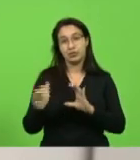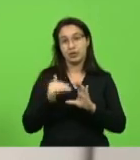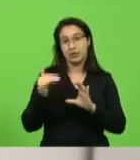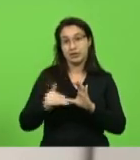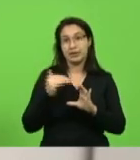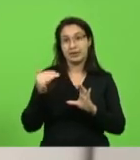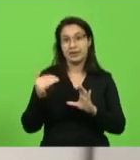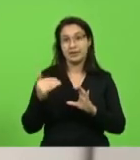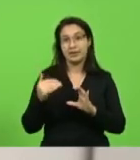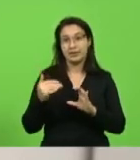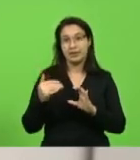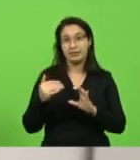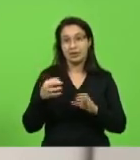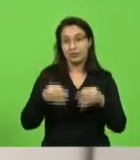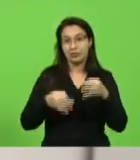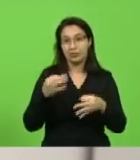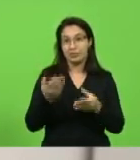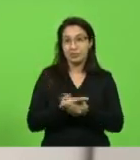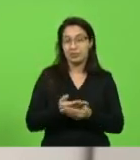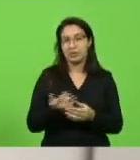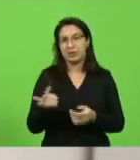distribuição, mas